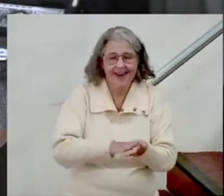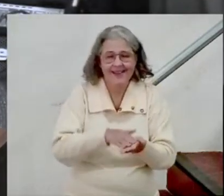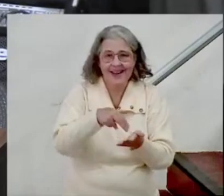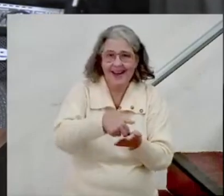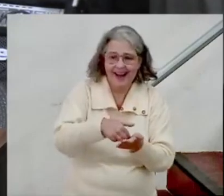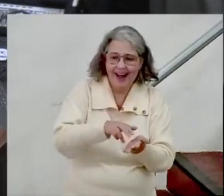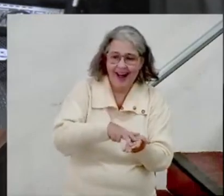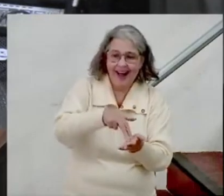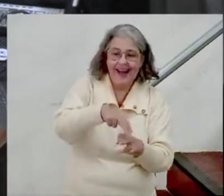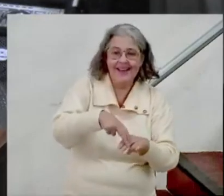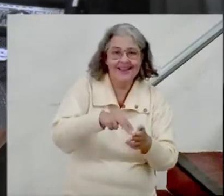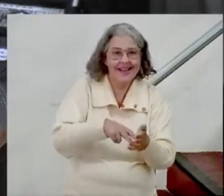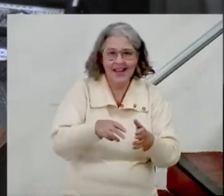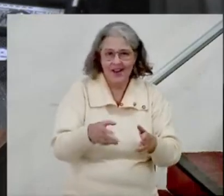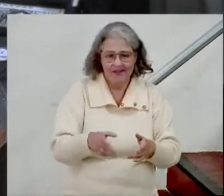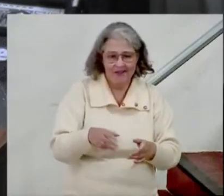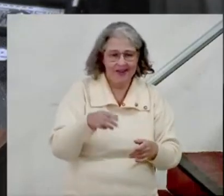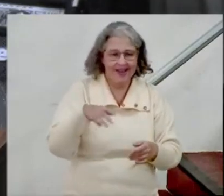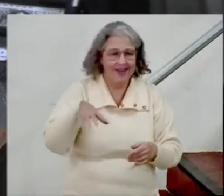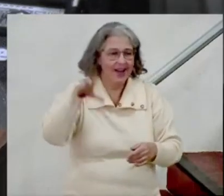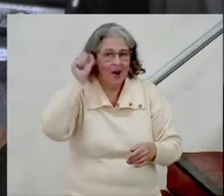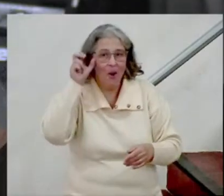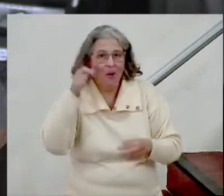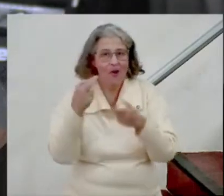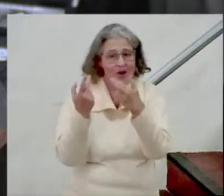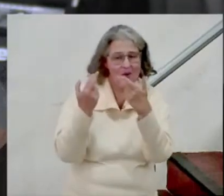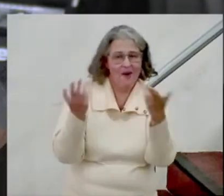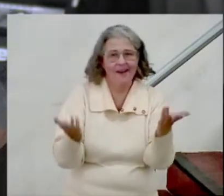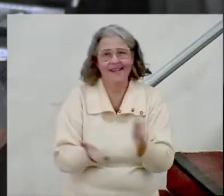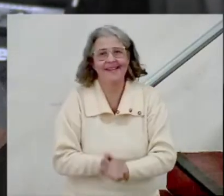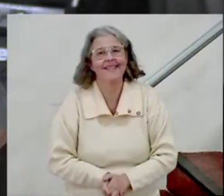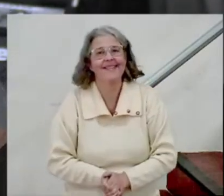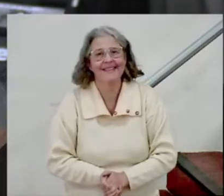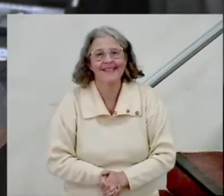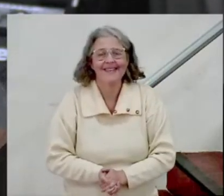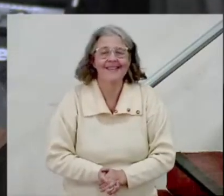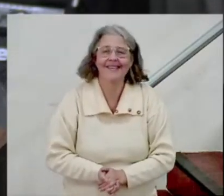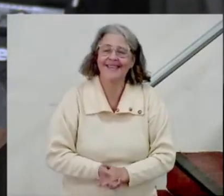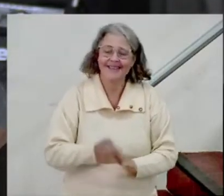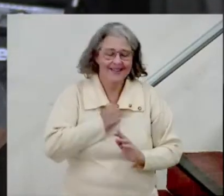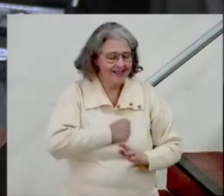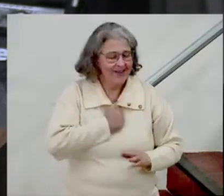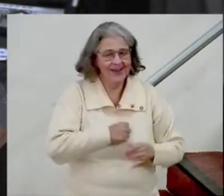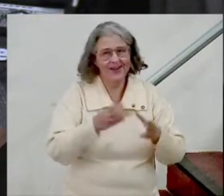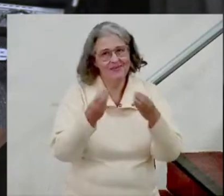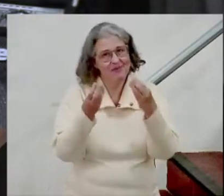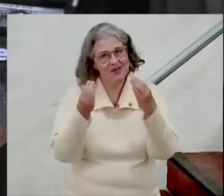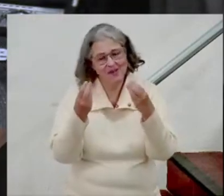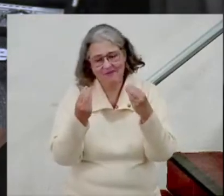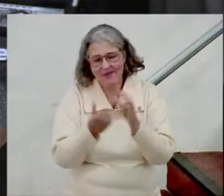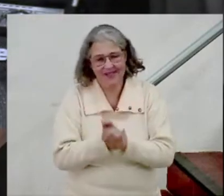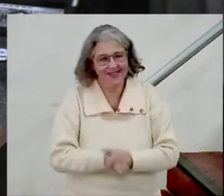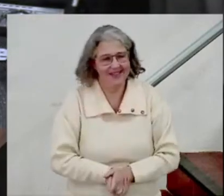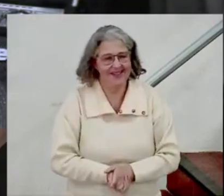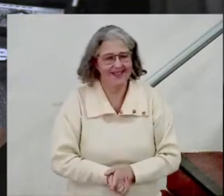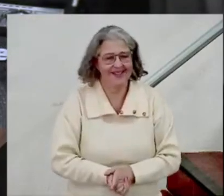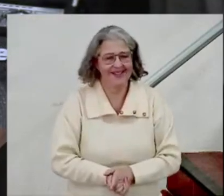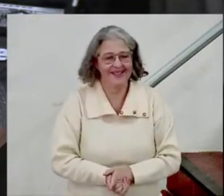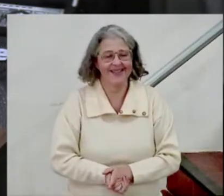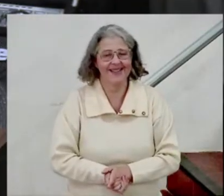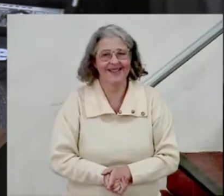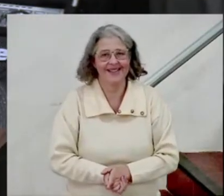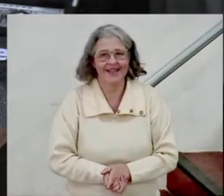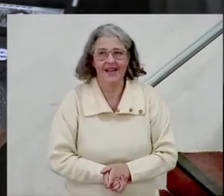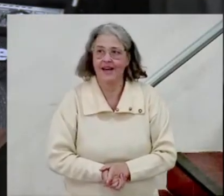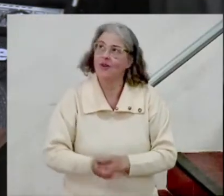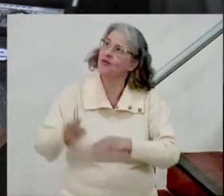É sensacional, gente. É uma saudade que você não tem noção, sabe? Não, tem certas coisas que não vão mudar nunca, né? Aqueles vitrôs da